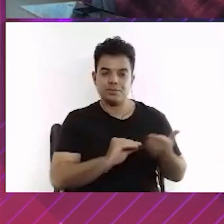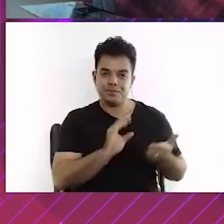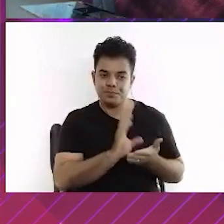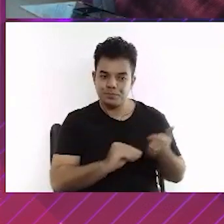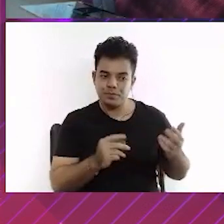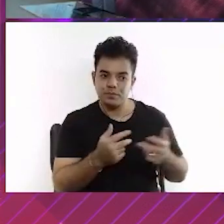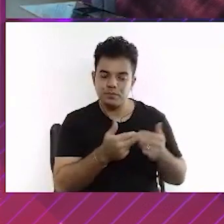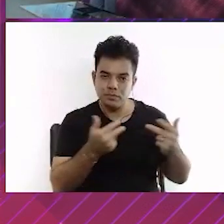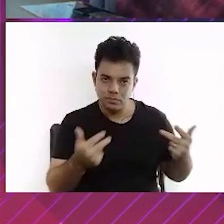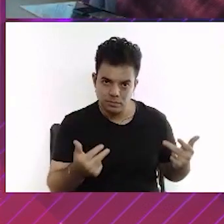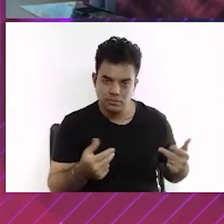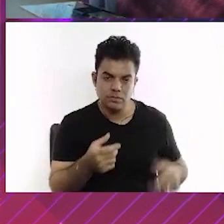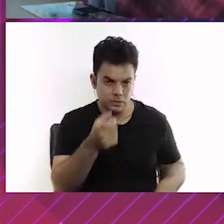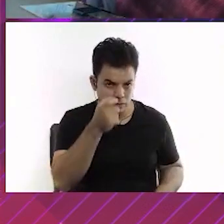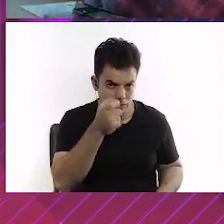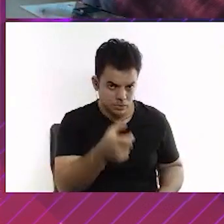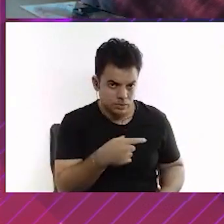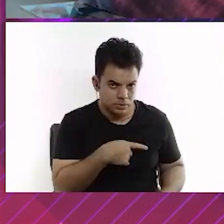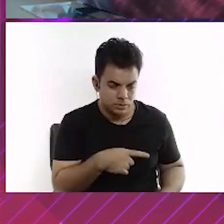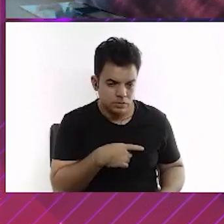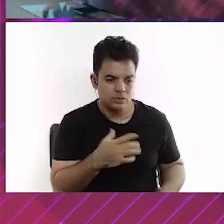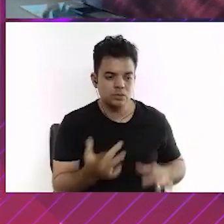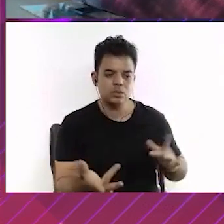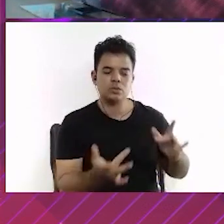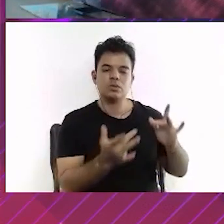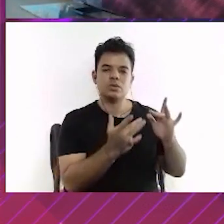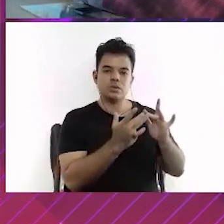interesse, entrem em contato comigo através do LinkedIn,